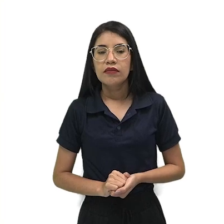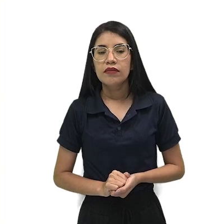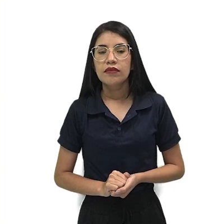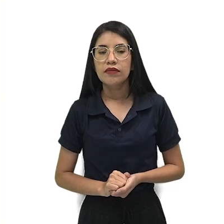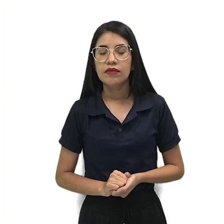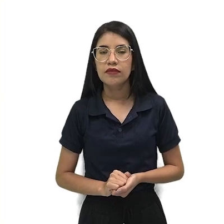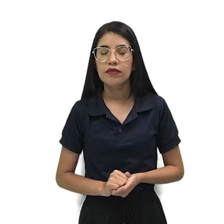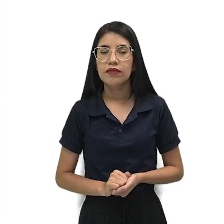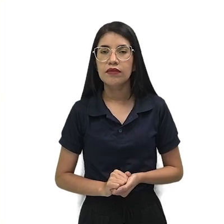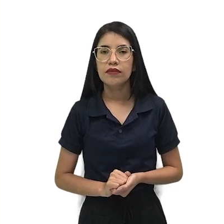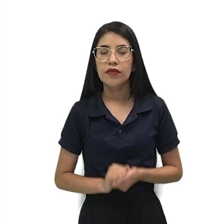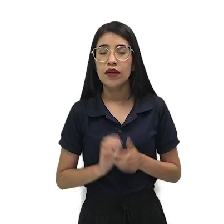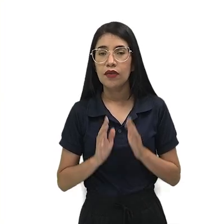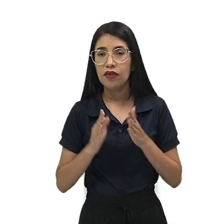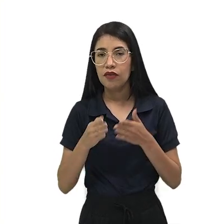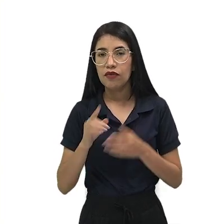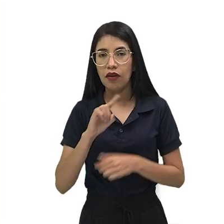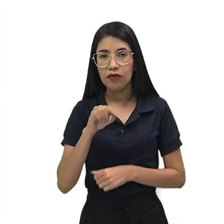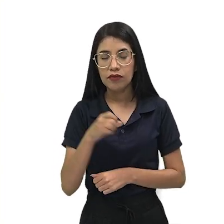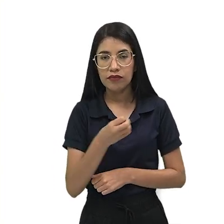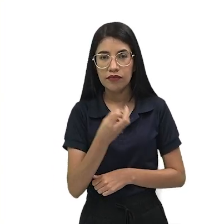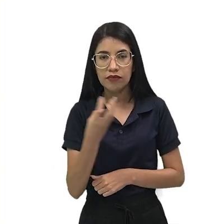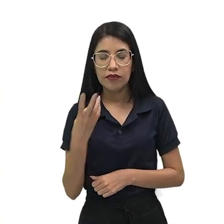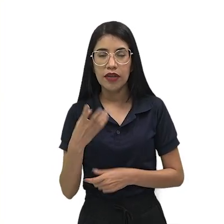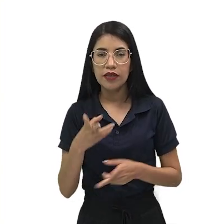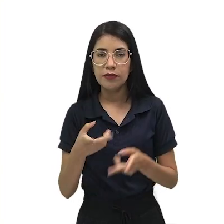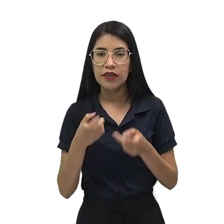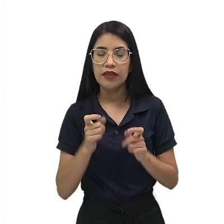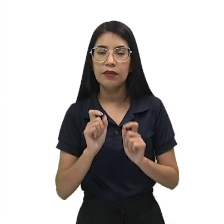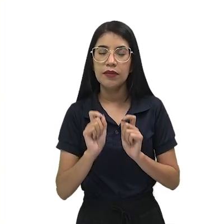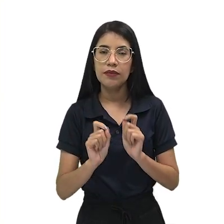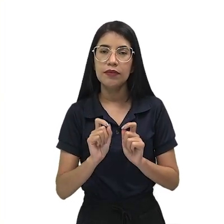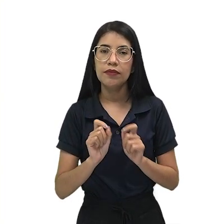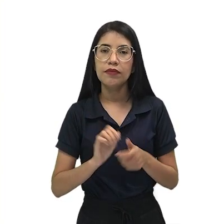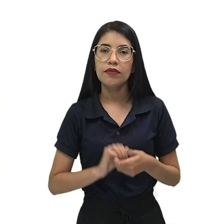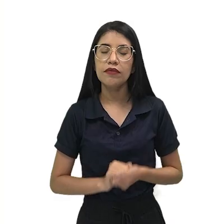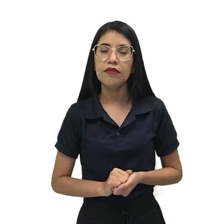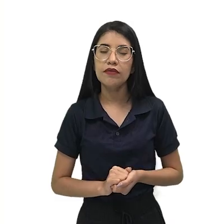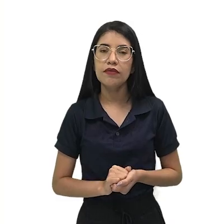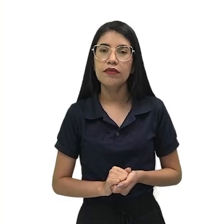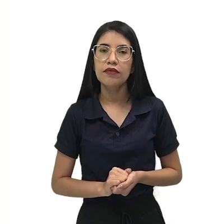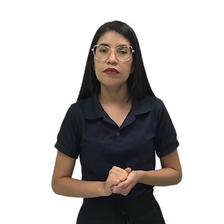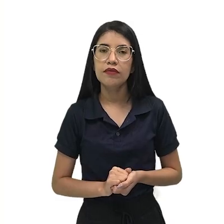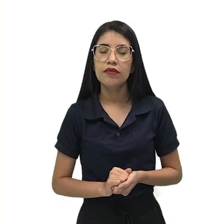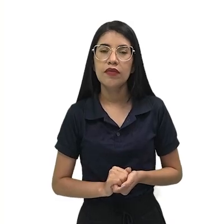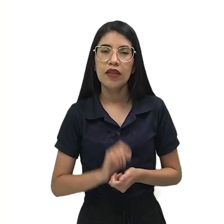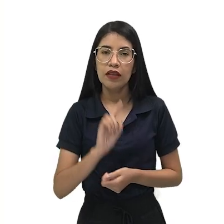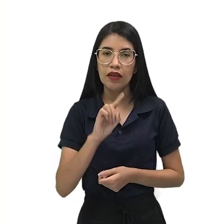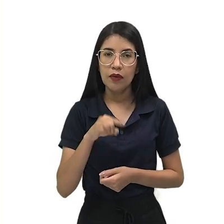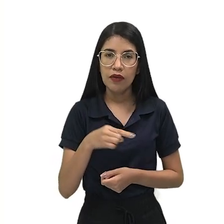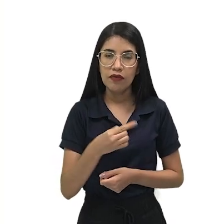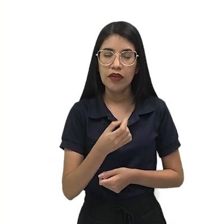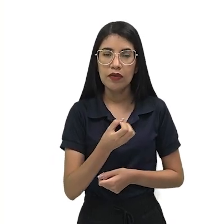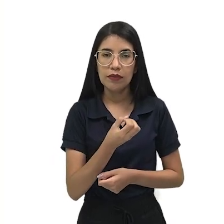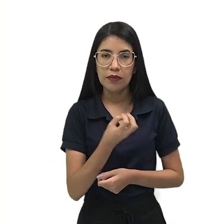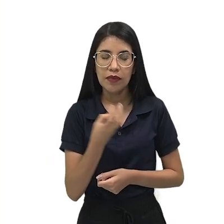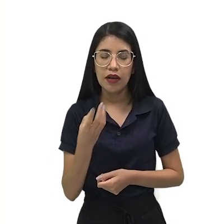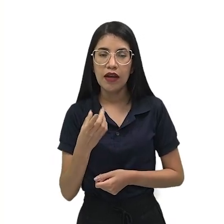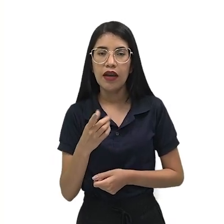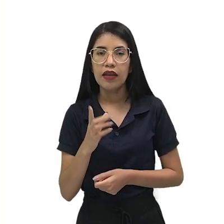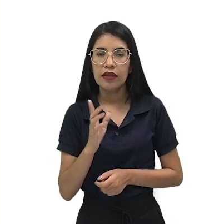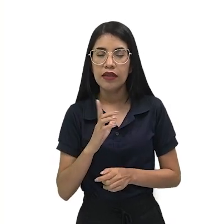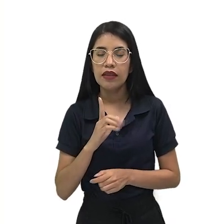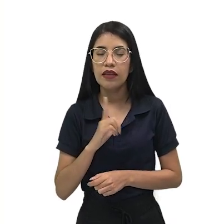nós olhamos para a parte decimal todinha, ela logo após a vírgula vem o